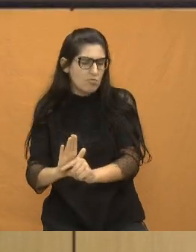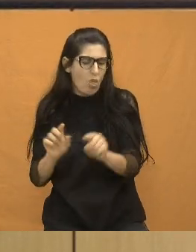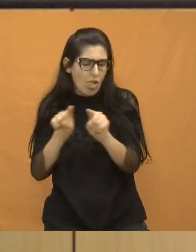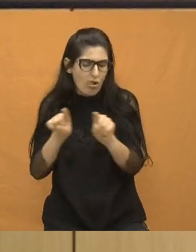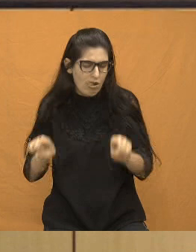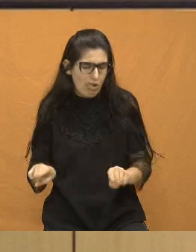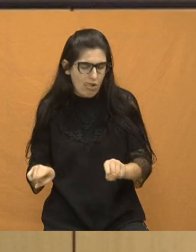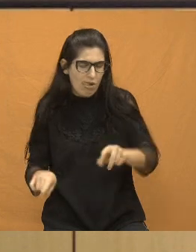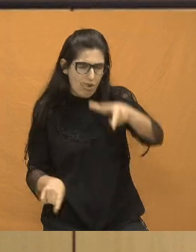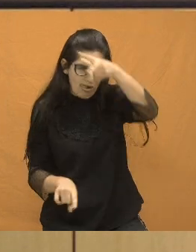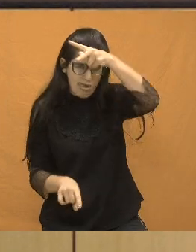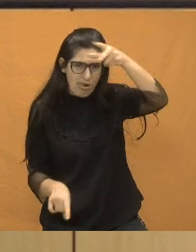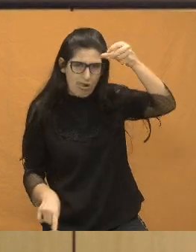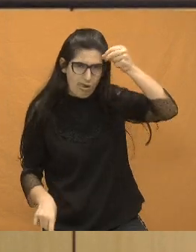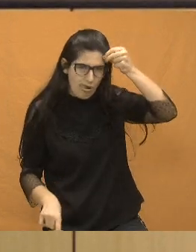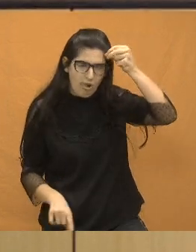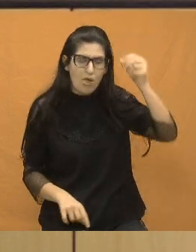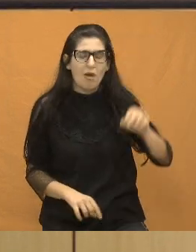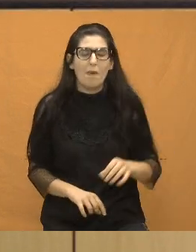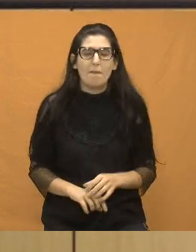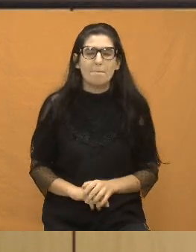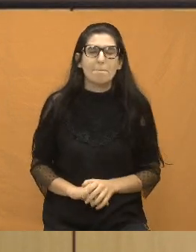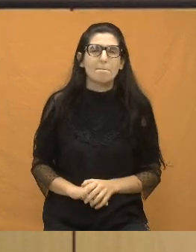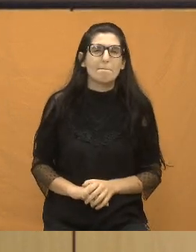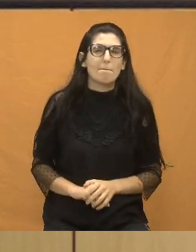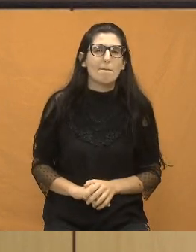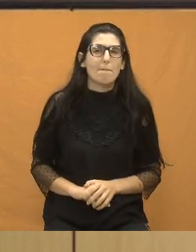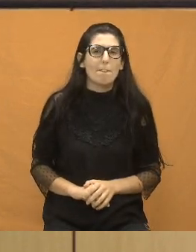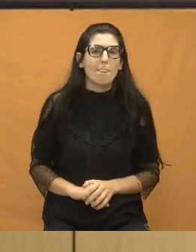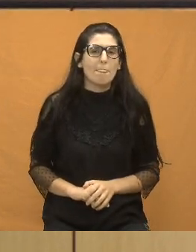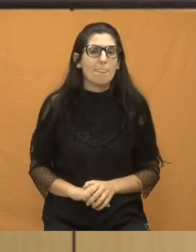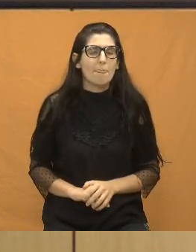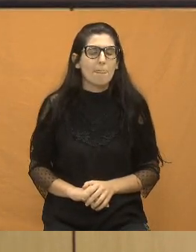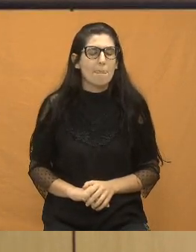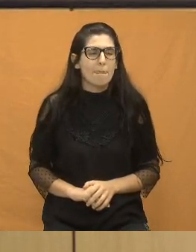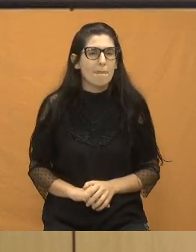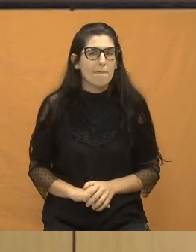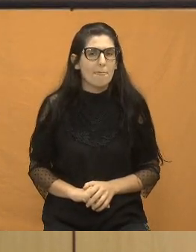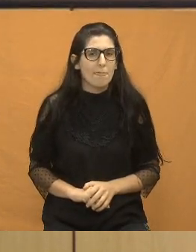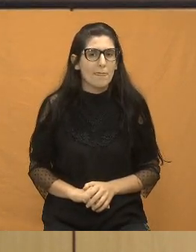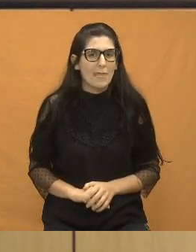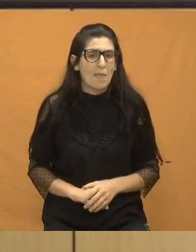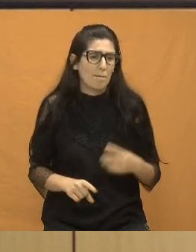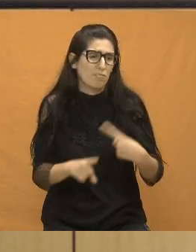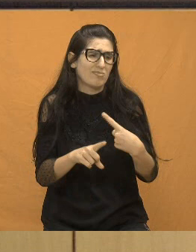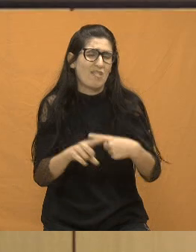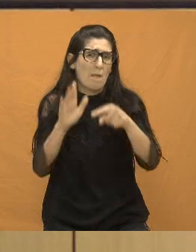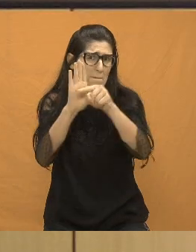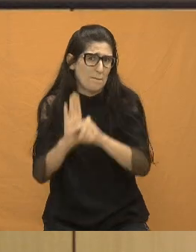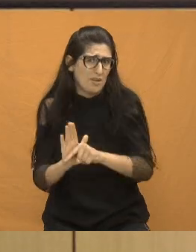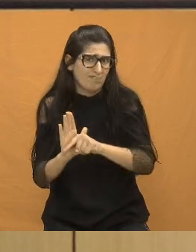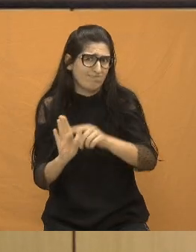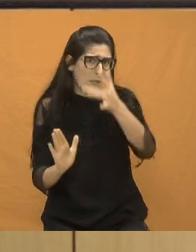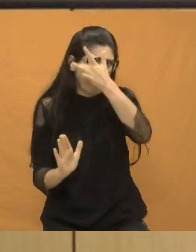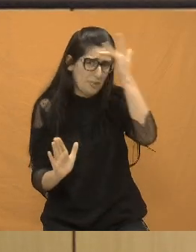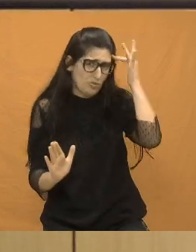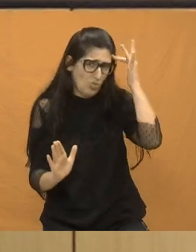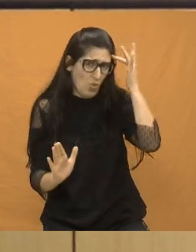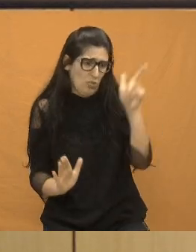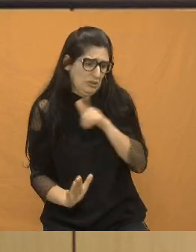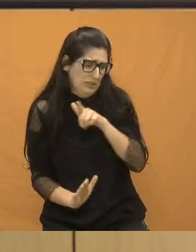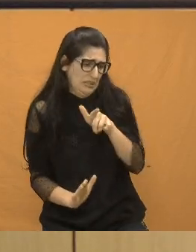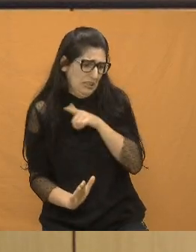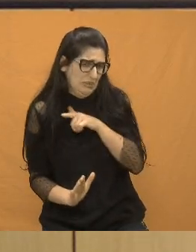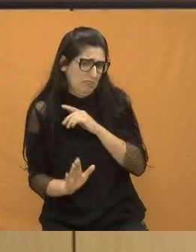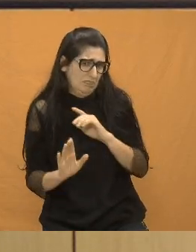em comissão, que a gente tem que levar em consideração, que é um corte substancial, vocês têm uma projeção